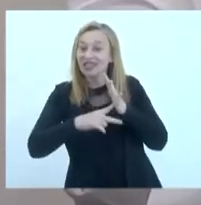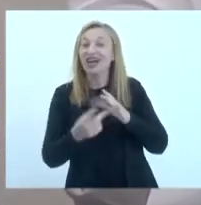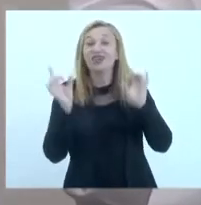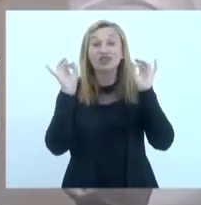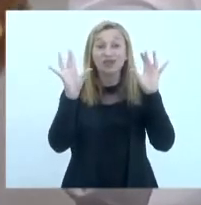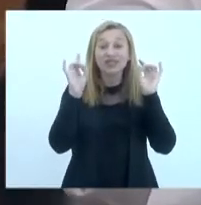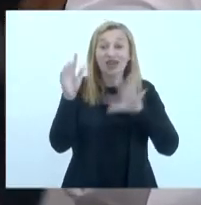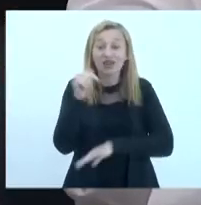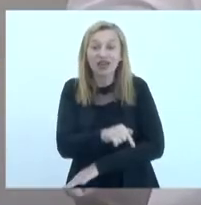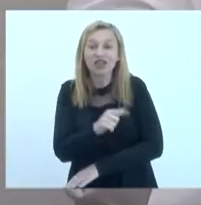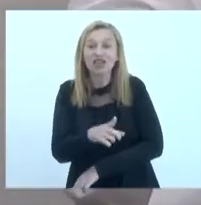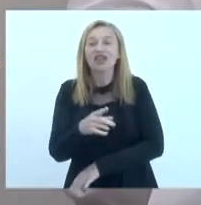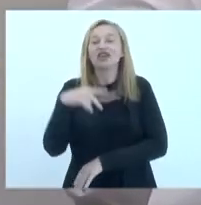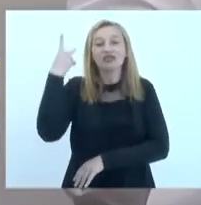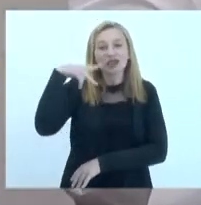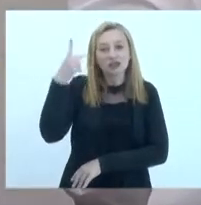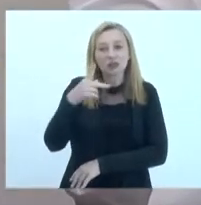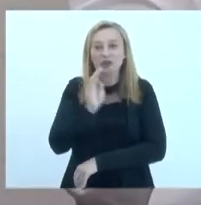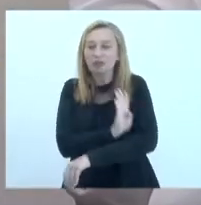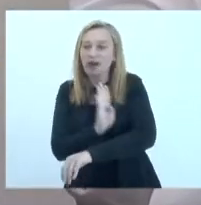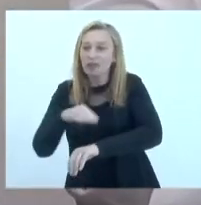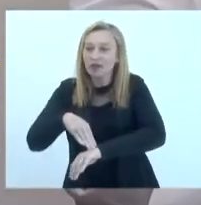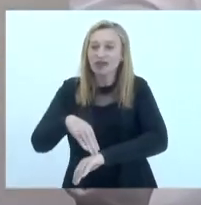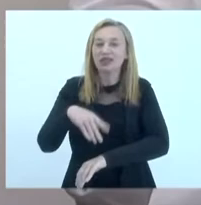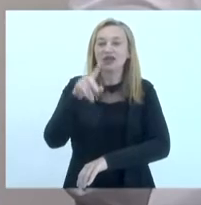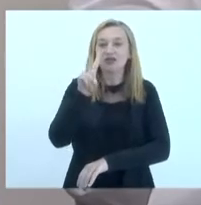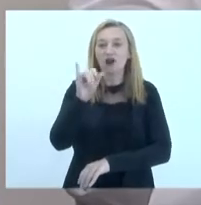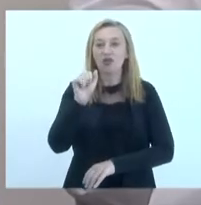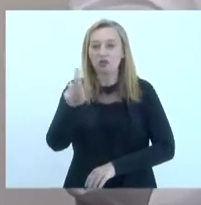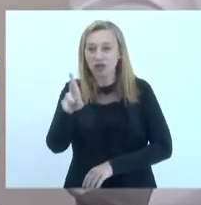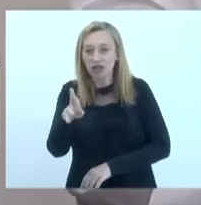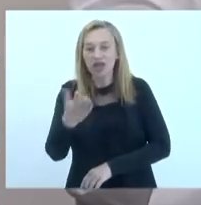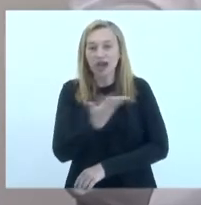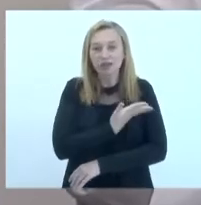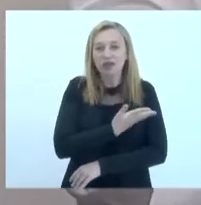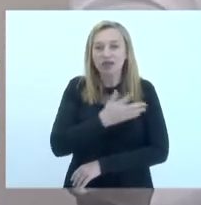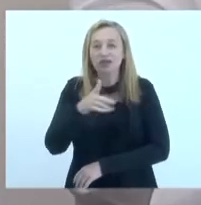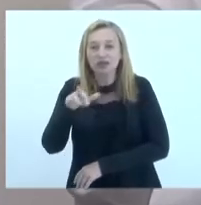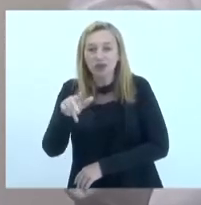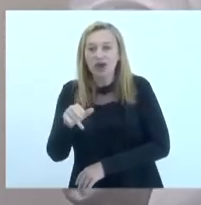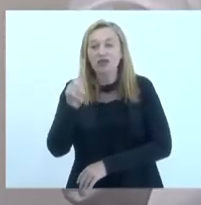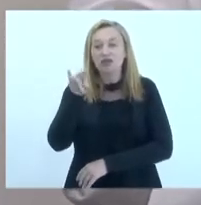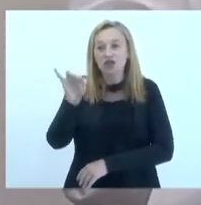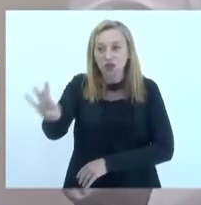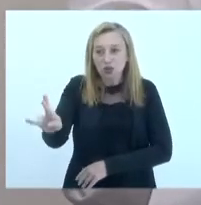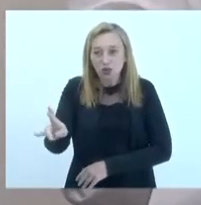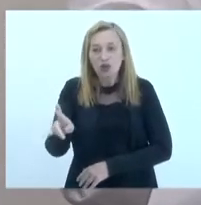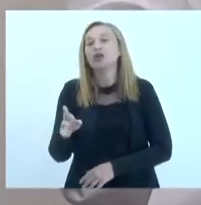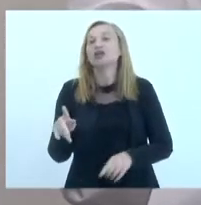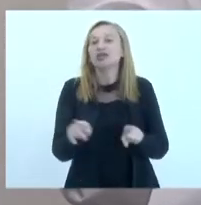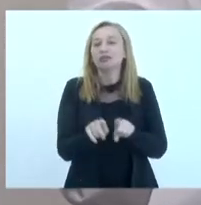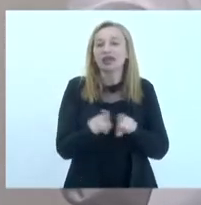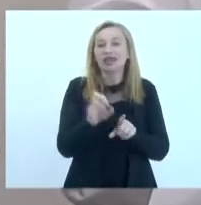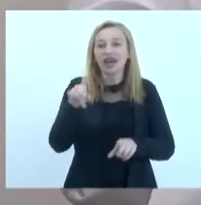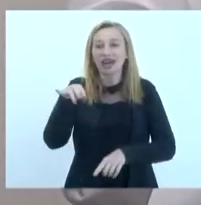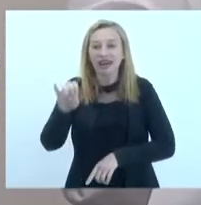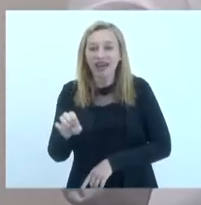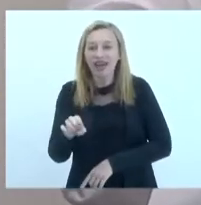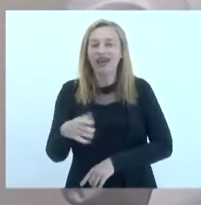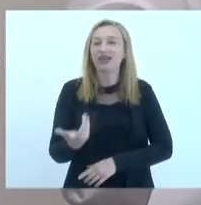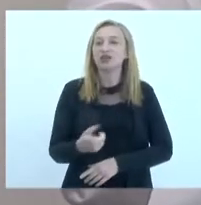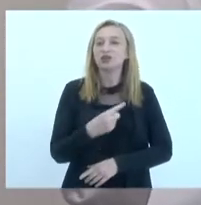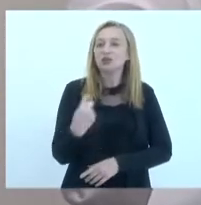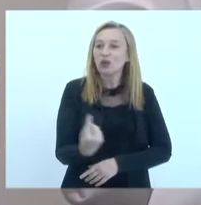aqui o vereador de Barra Mansa, meu irmão, meu amigo Valmir Vito. Saudar o Dailei, que está presente,